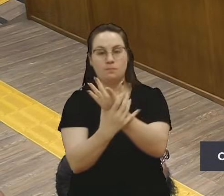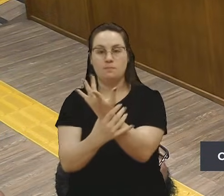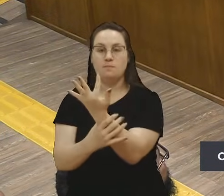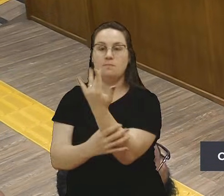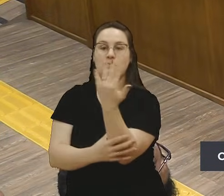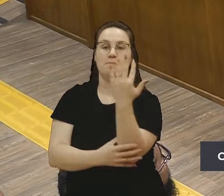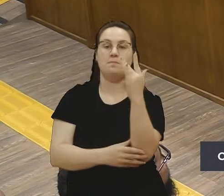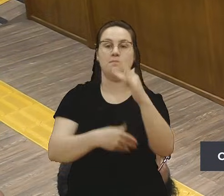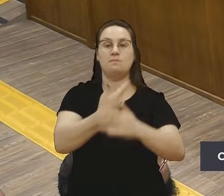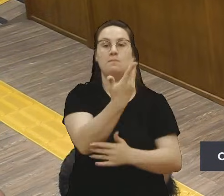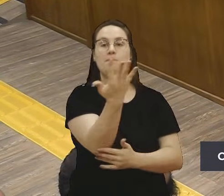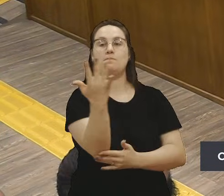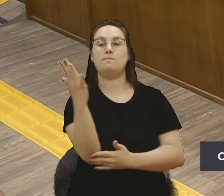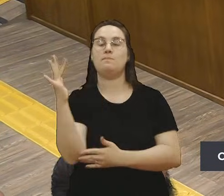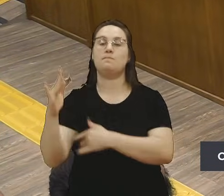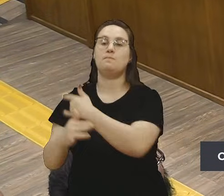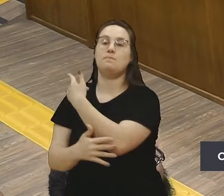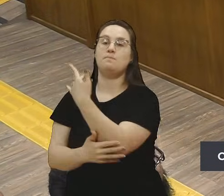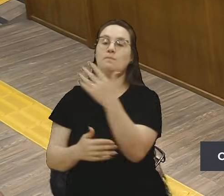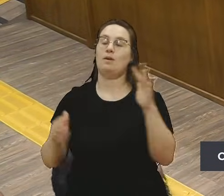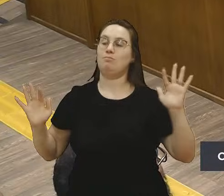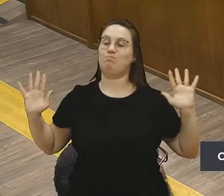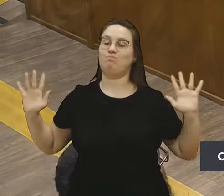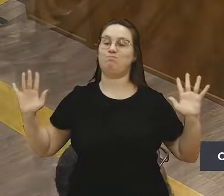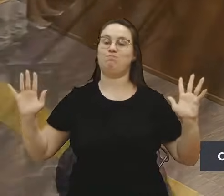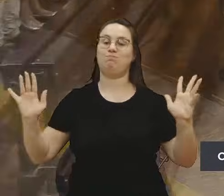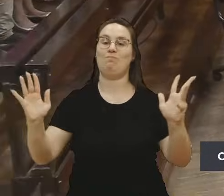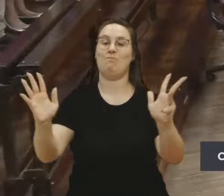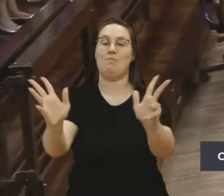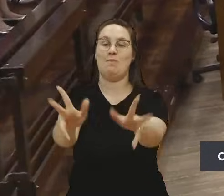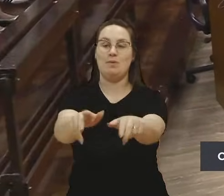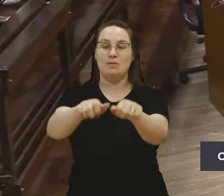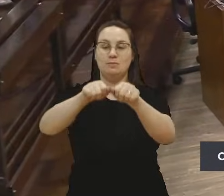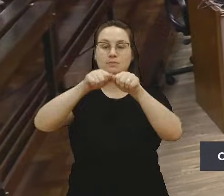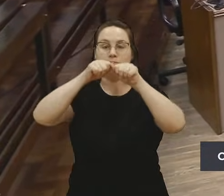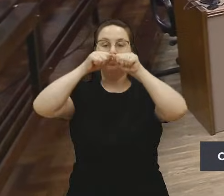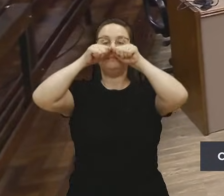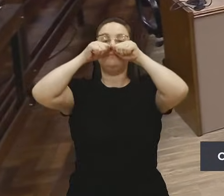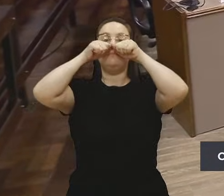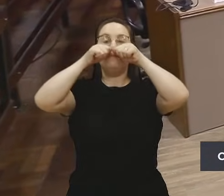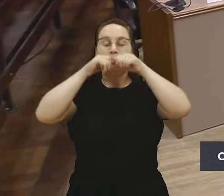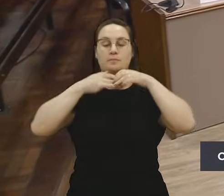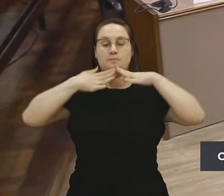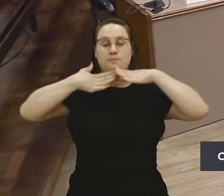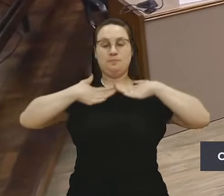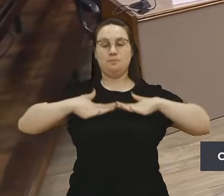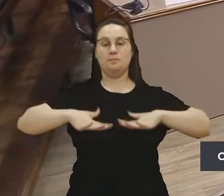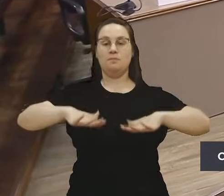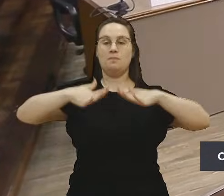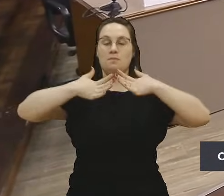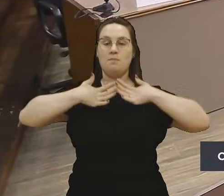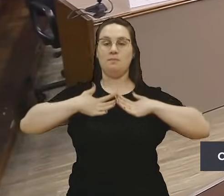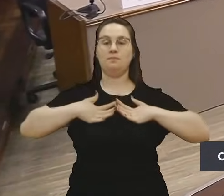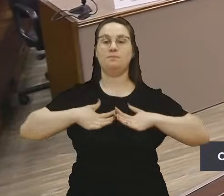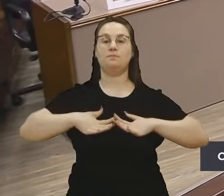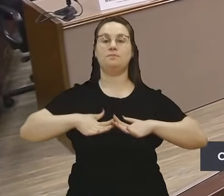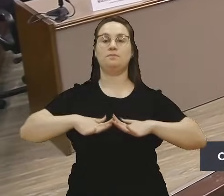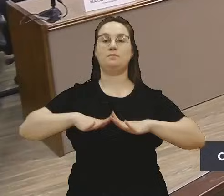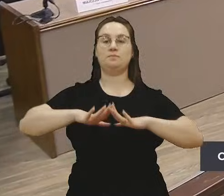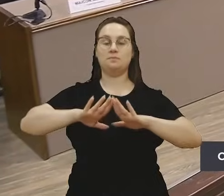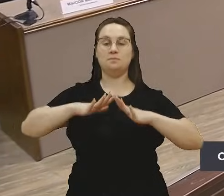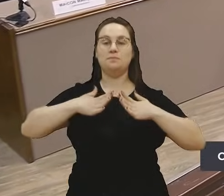mais árida, teus sonhos lindos campos têm mais flores, nossos